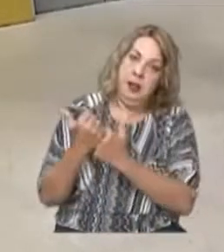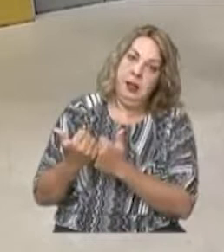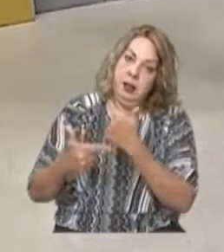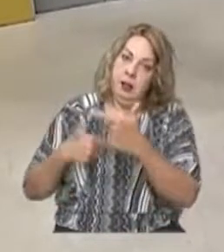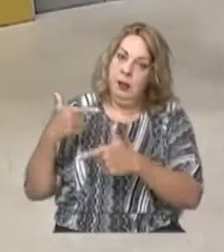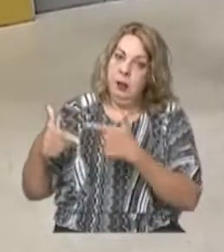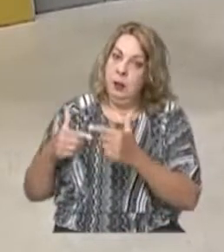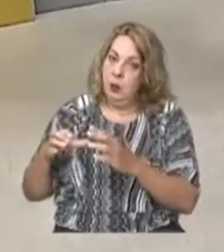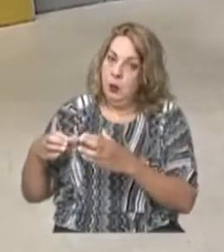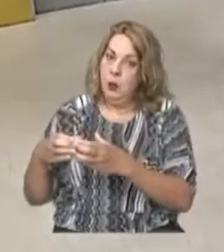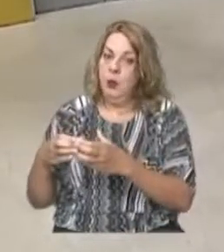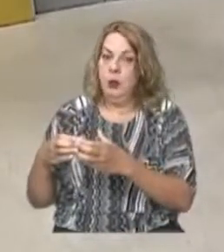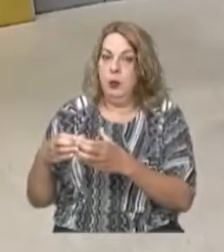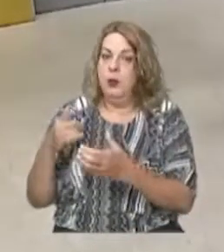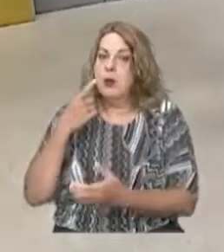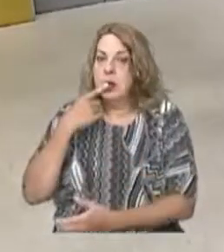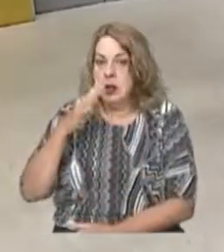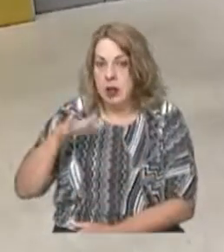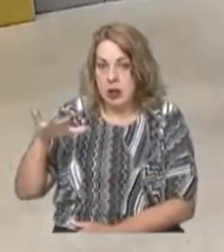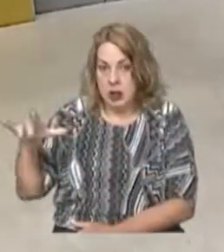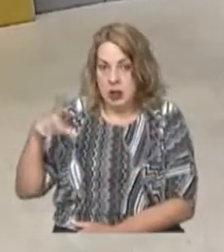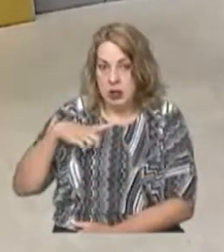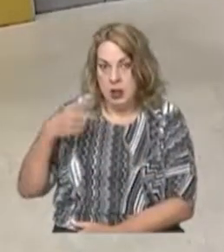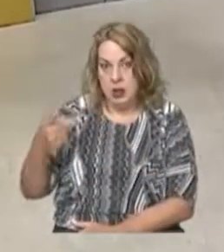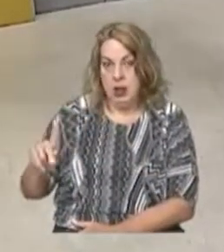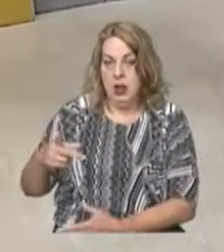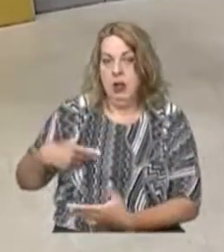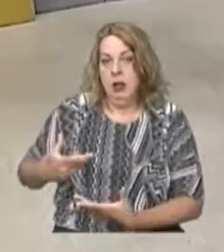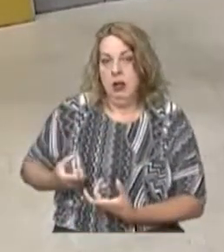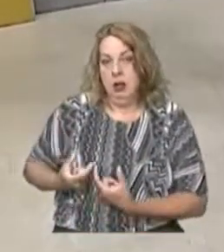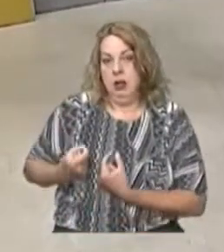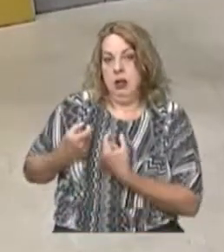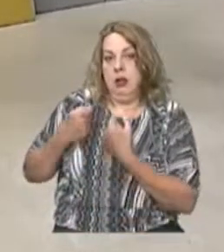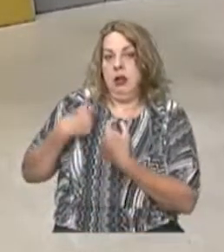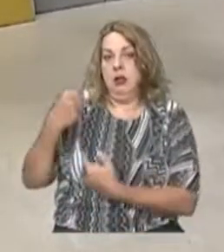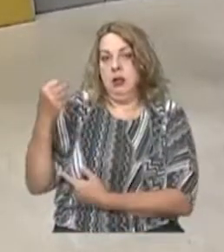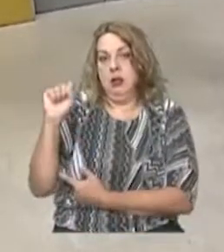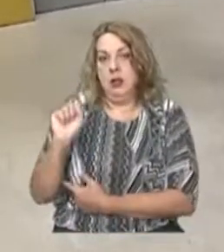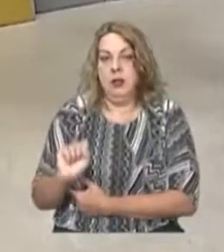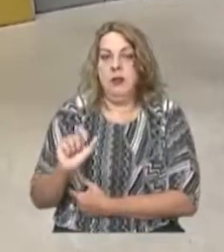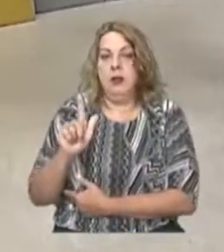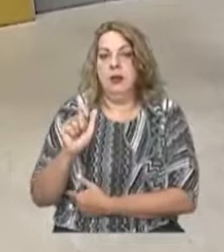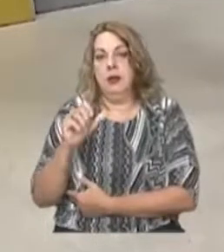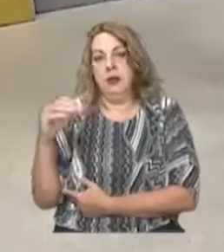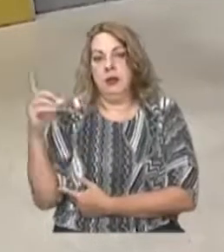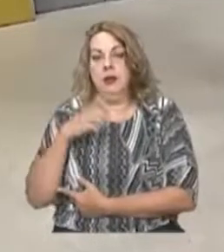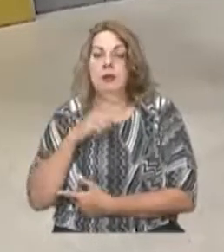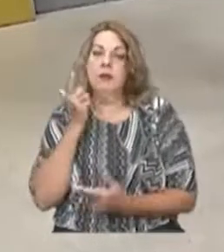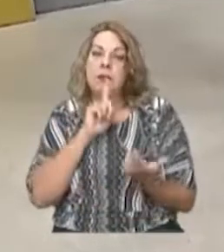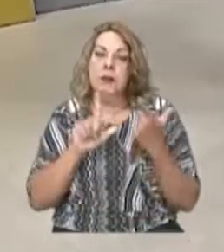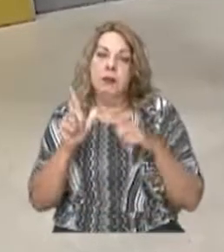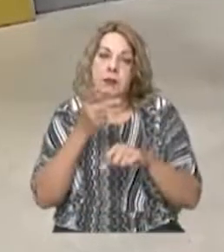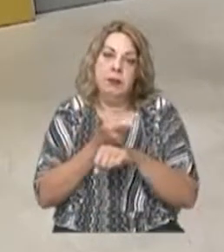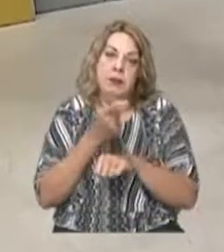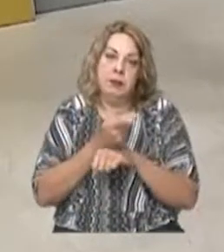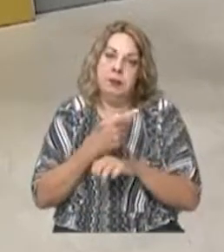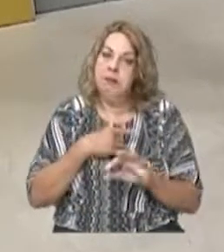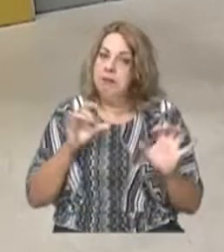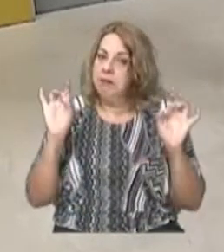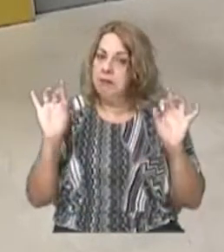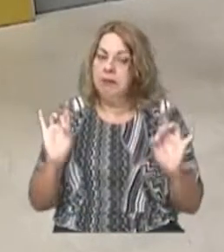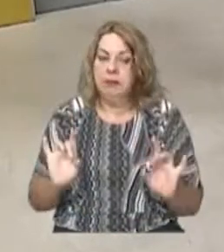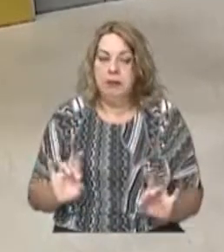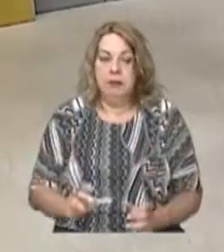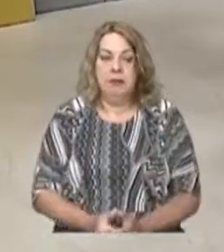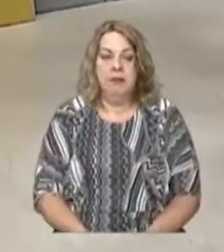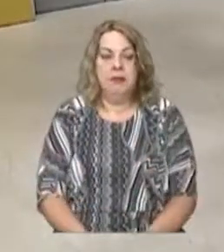e ajudando os trabalhos desenvolvidos pelo Grupo de Apoio à Criança com Câncer de Sergipe, o GAC, além de concorrer a prêmios